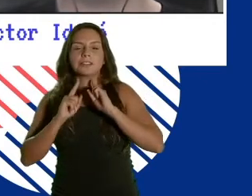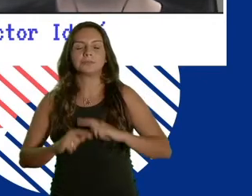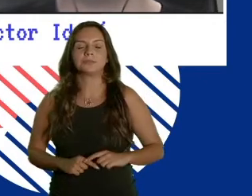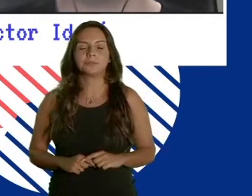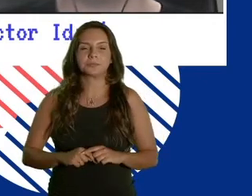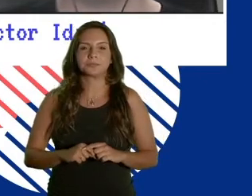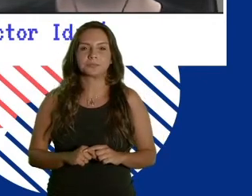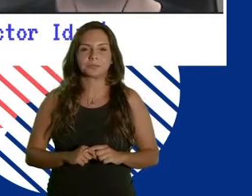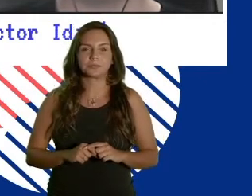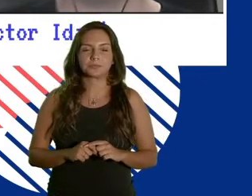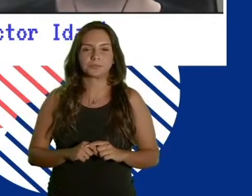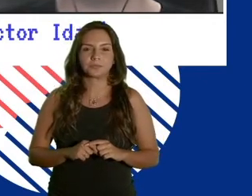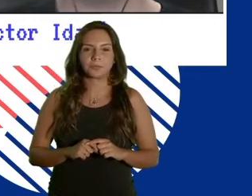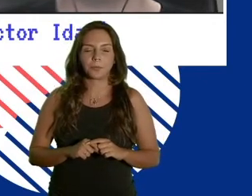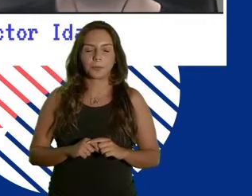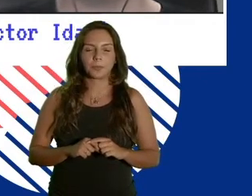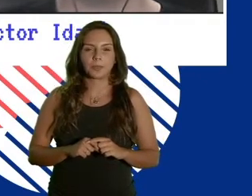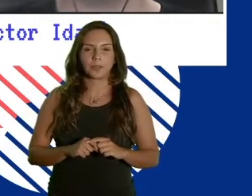os homens